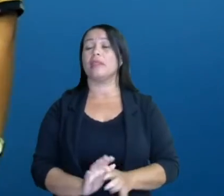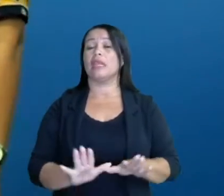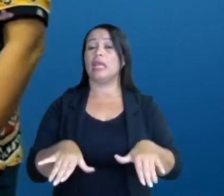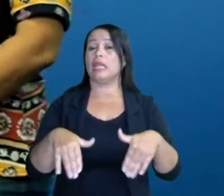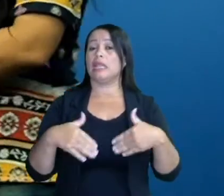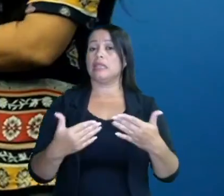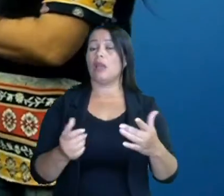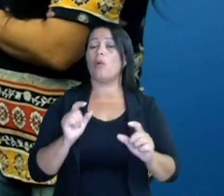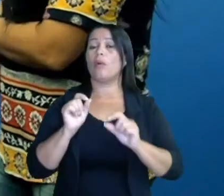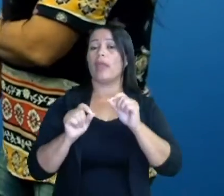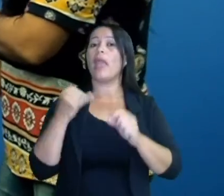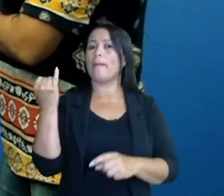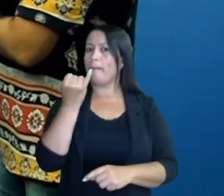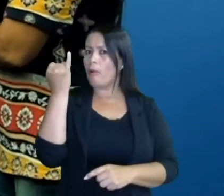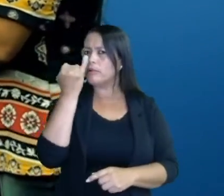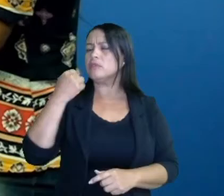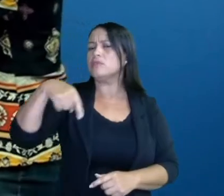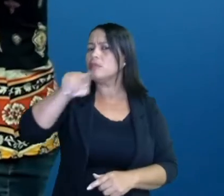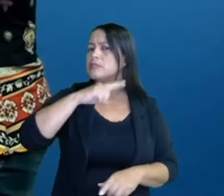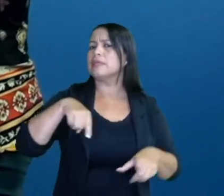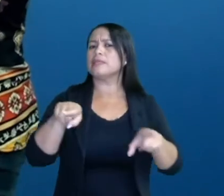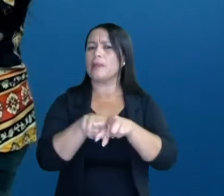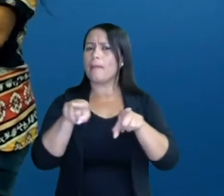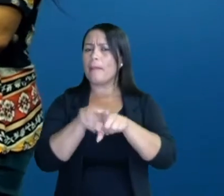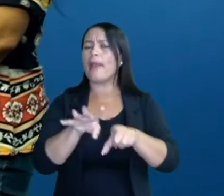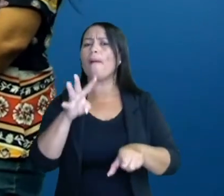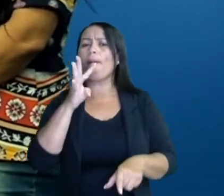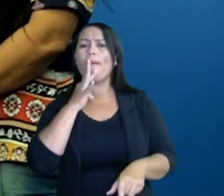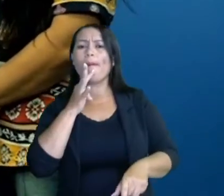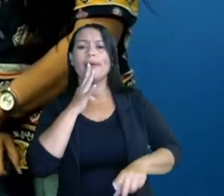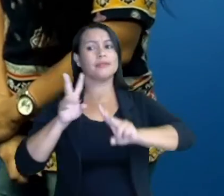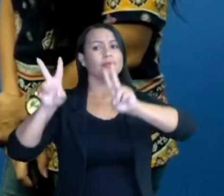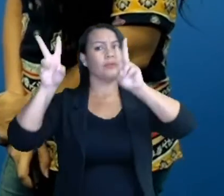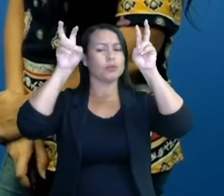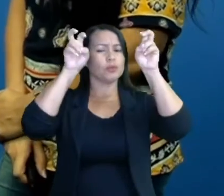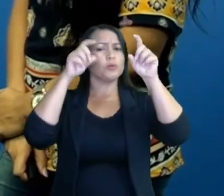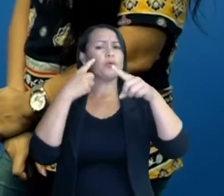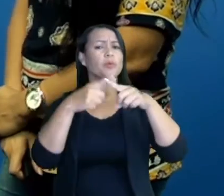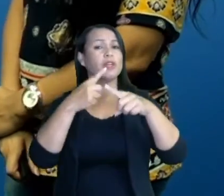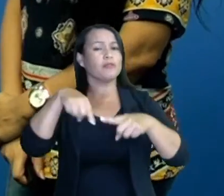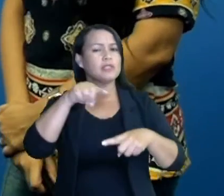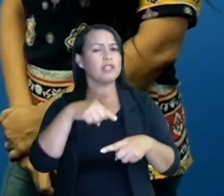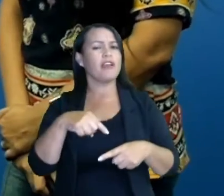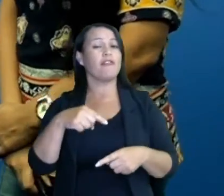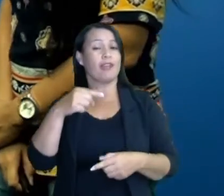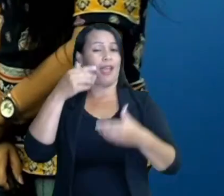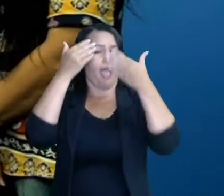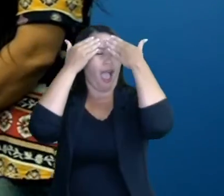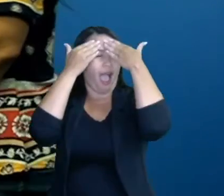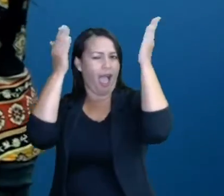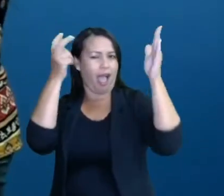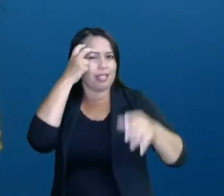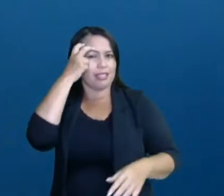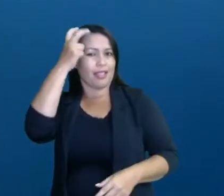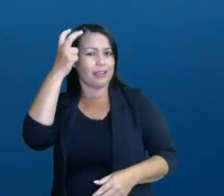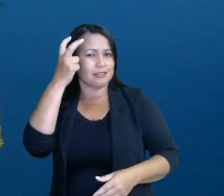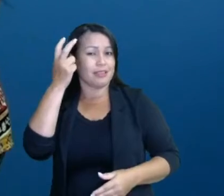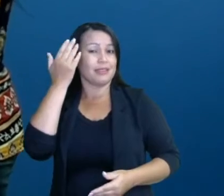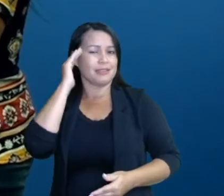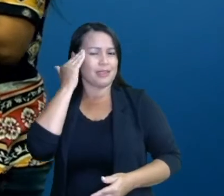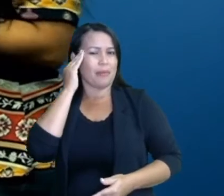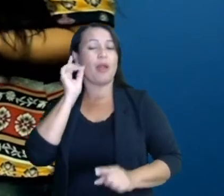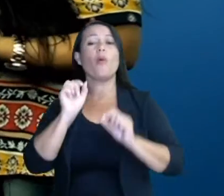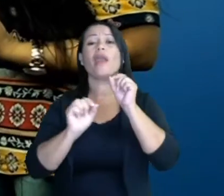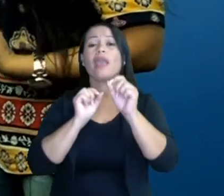Então, é relevante você também aí conhecer esse assunto, porque você vai ficar aí bem sabido para articular